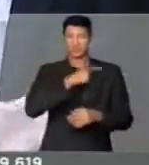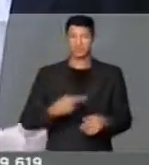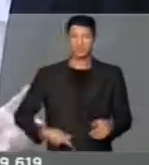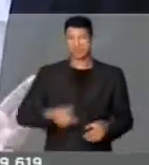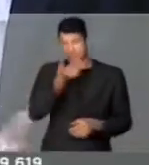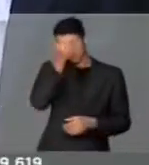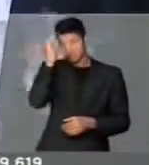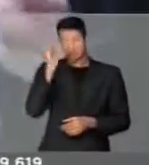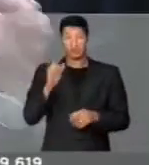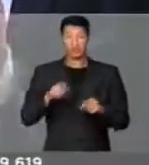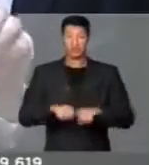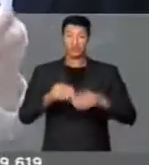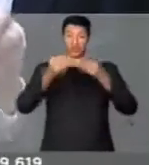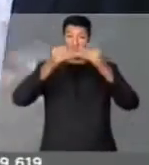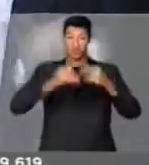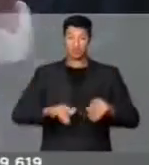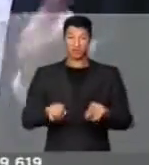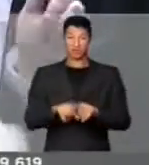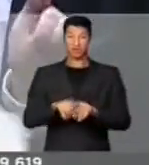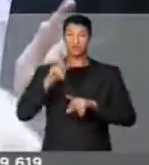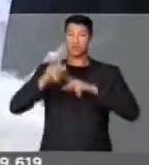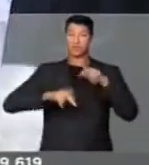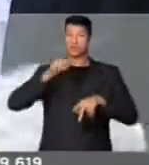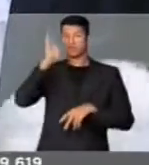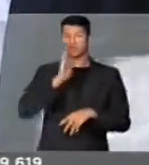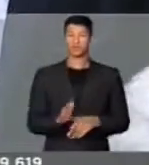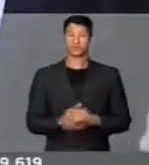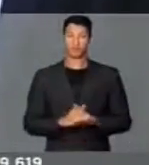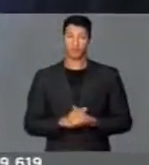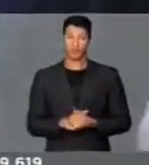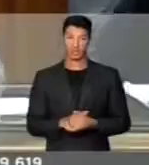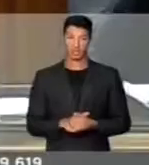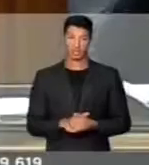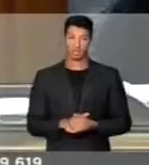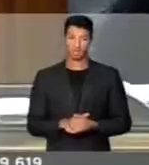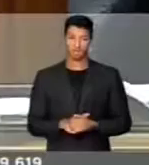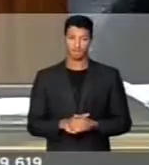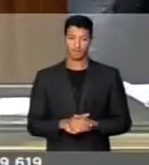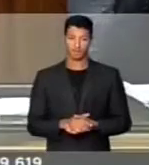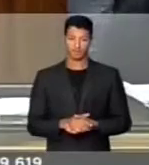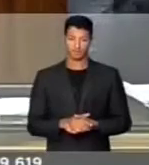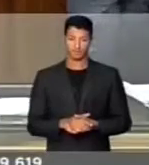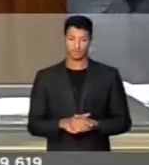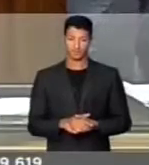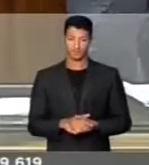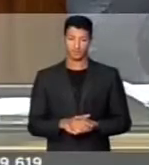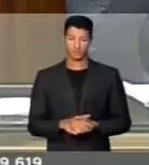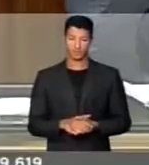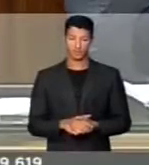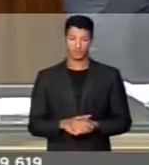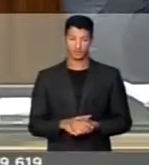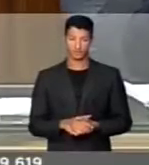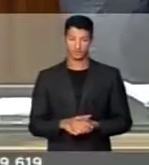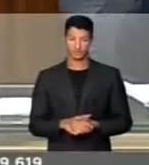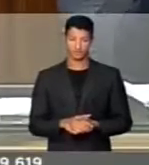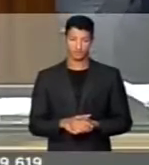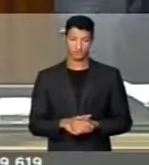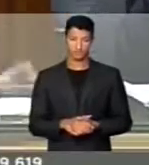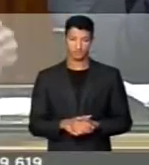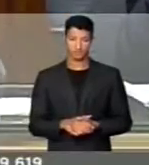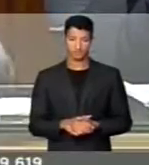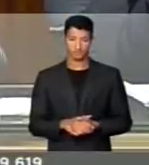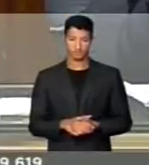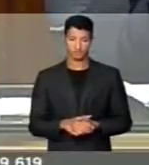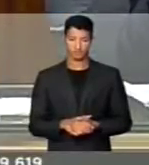presidente Eduardo Cunha está prejudicando é o povo brasileiro. Senhor presidente, questão de ordem, presidente. A respeito do que acaba de ser